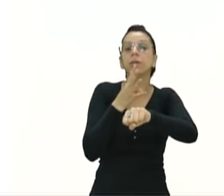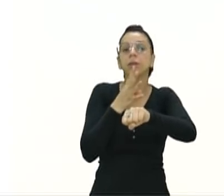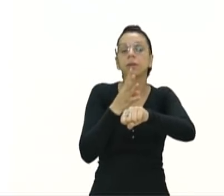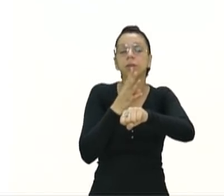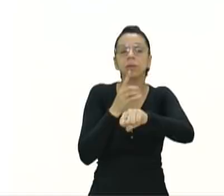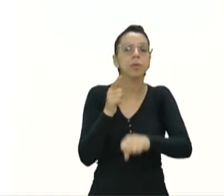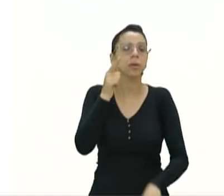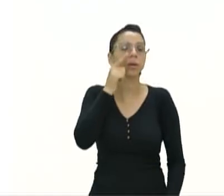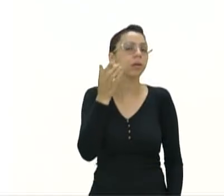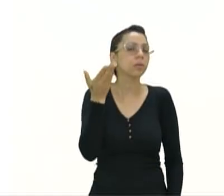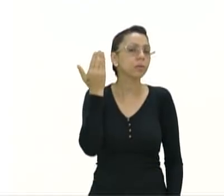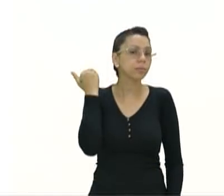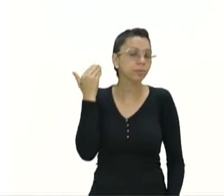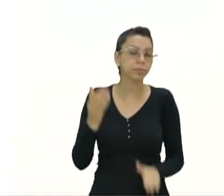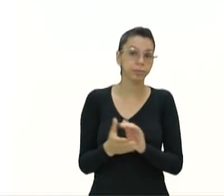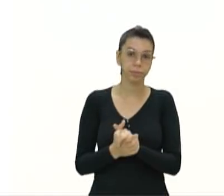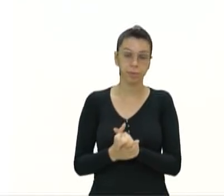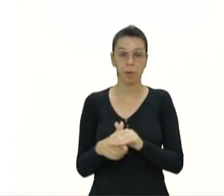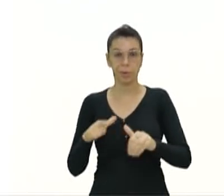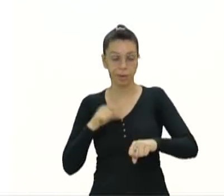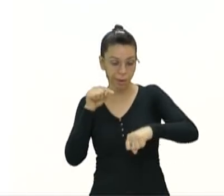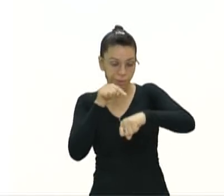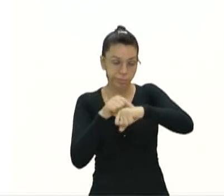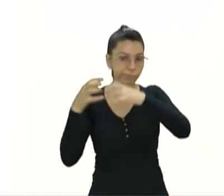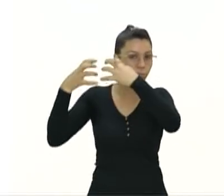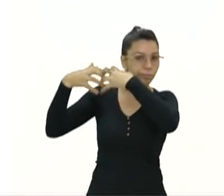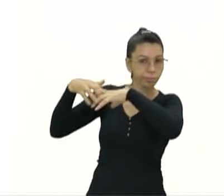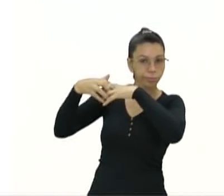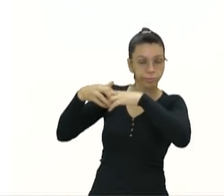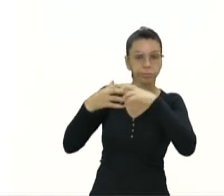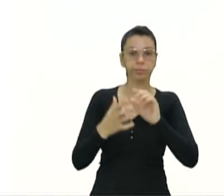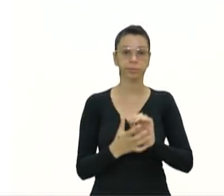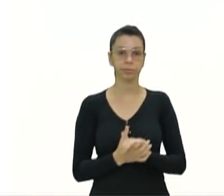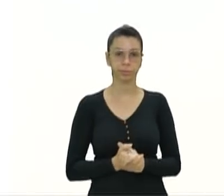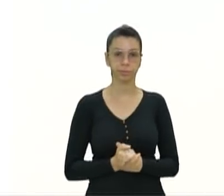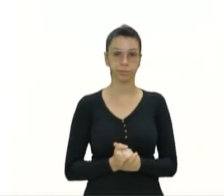antigo? Então você tem aí alguns minutinhos para refletir sobre essa questão.